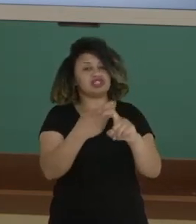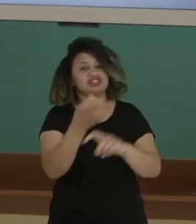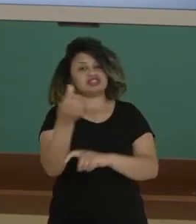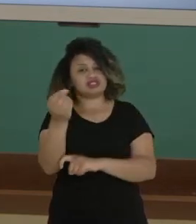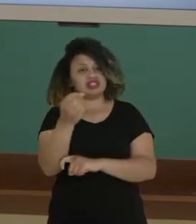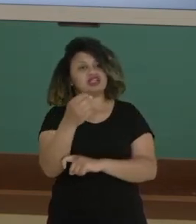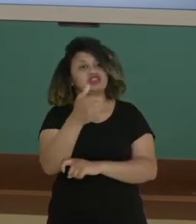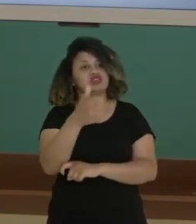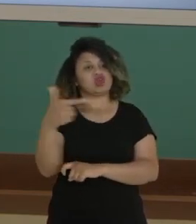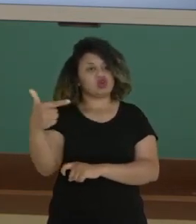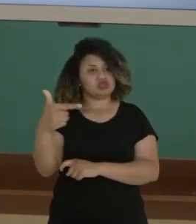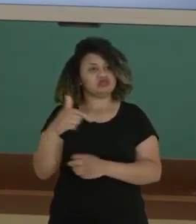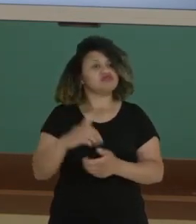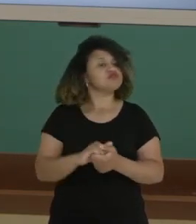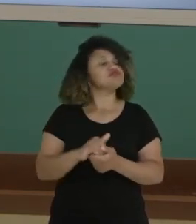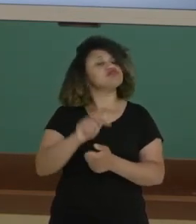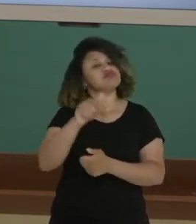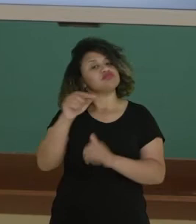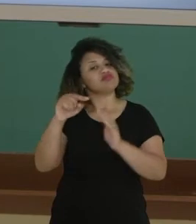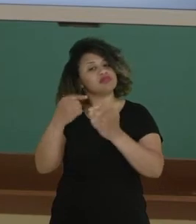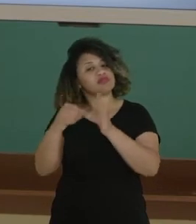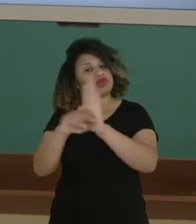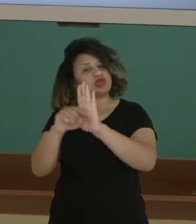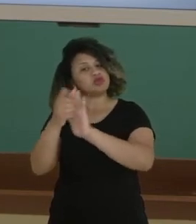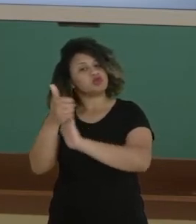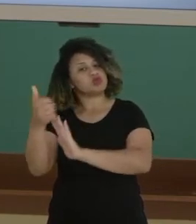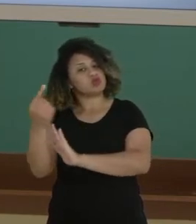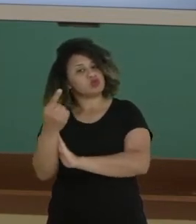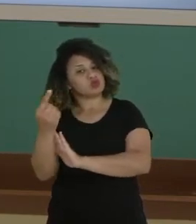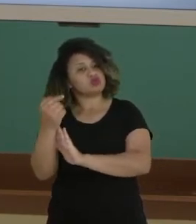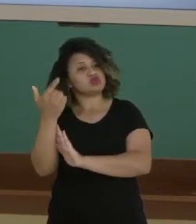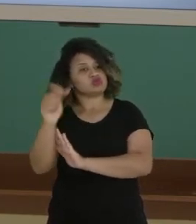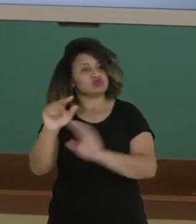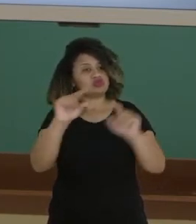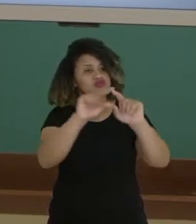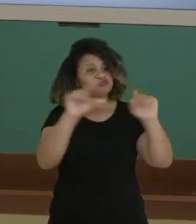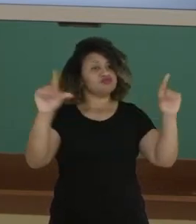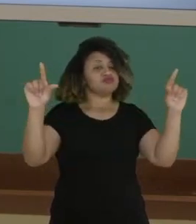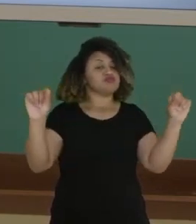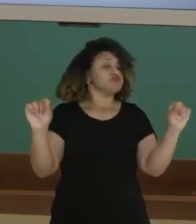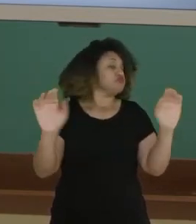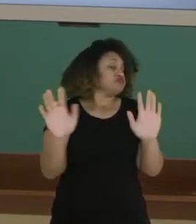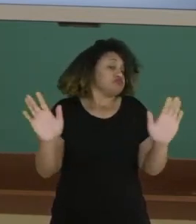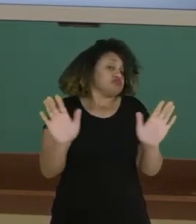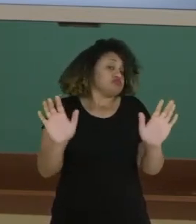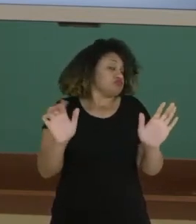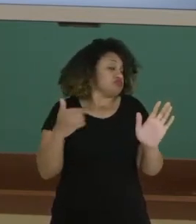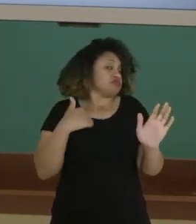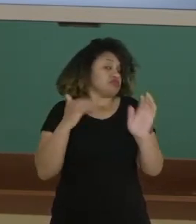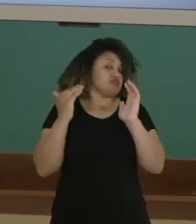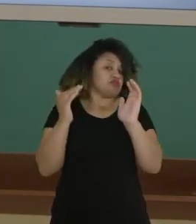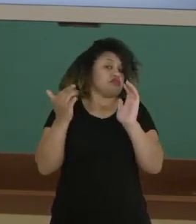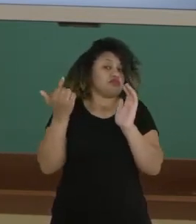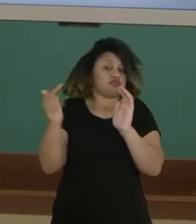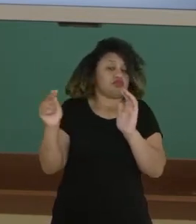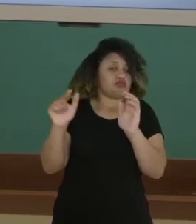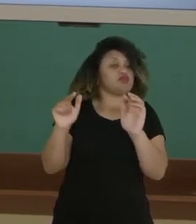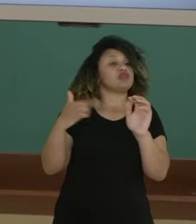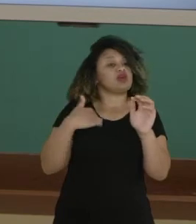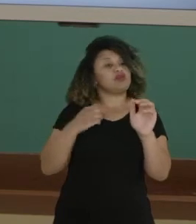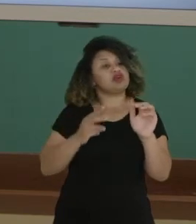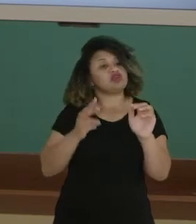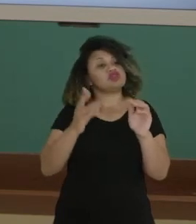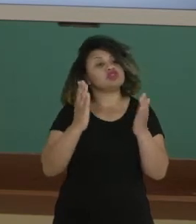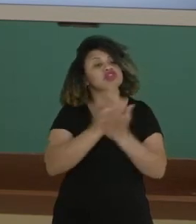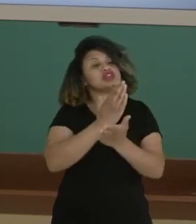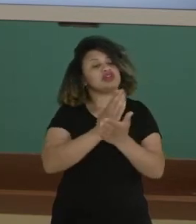mais 12. E copio menos 1. Pronto, ó, se você olhar para essa linha, não tem mais parênteses. Então, você já pode ir para a segunda fase,